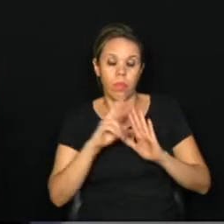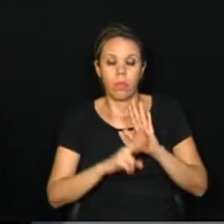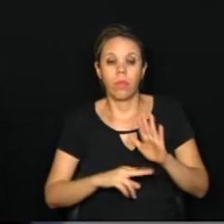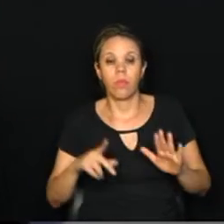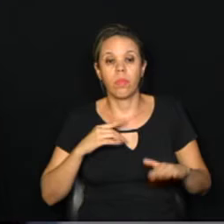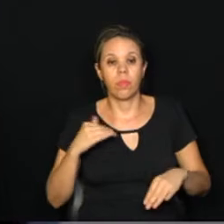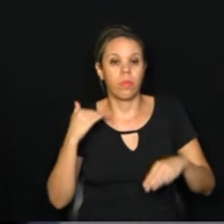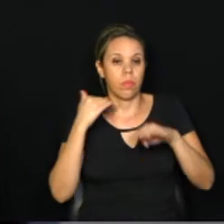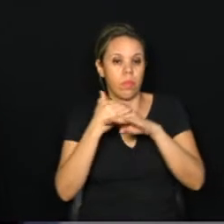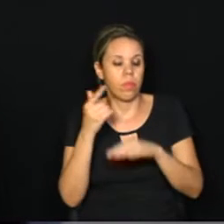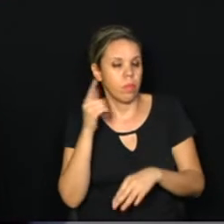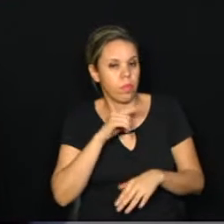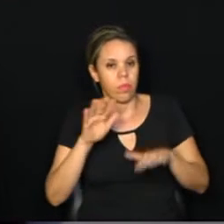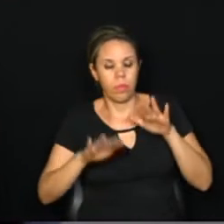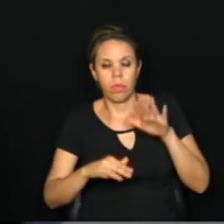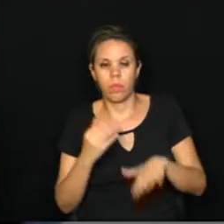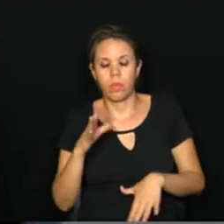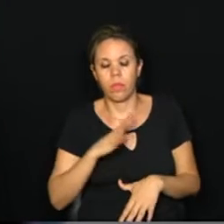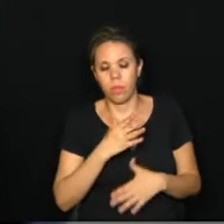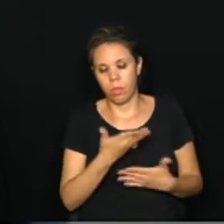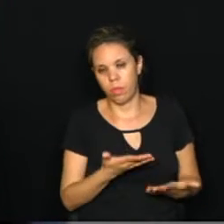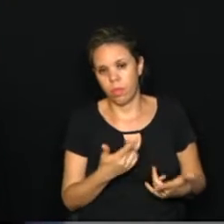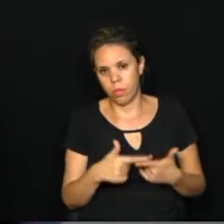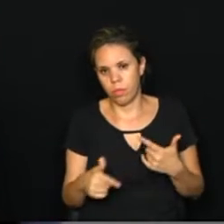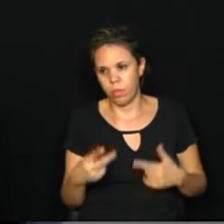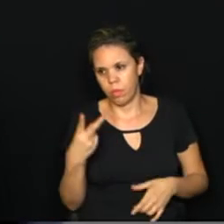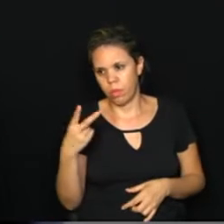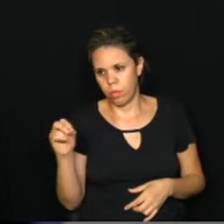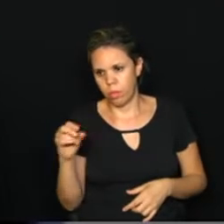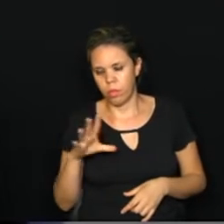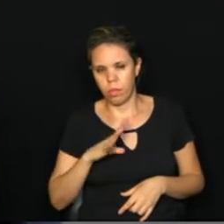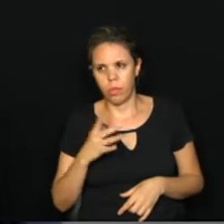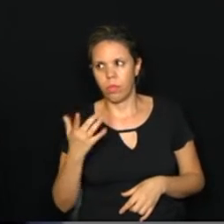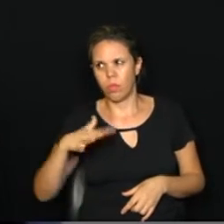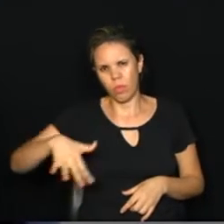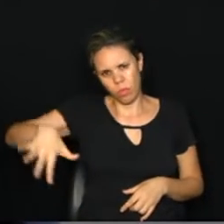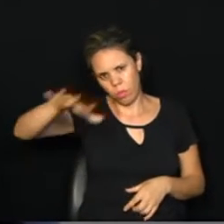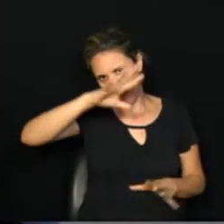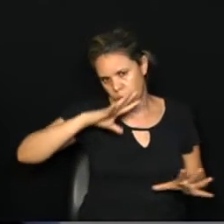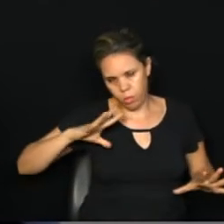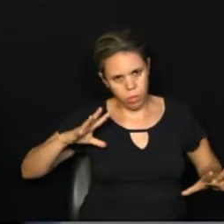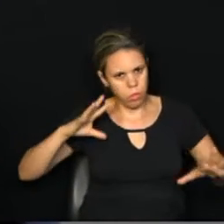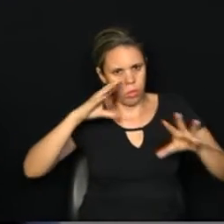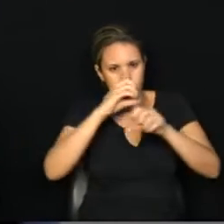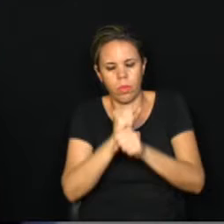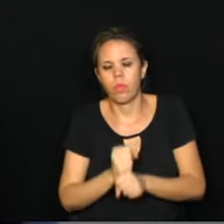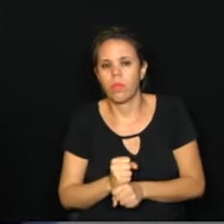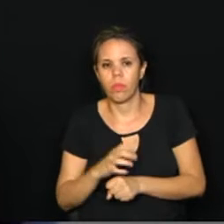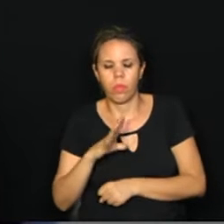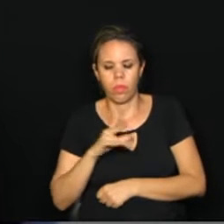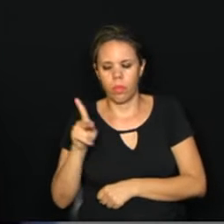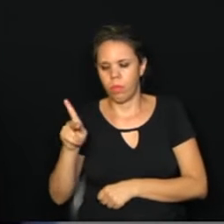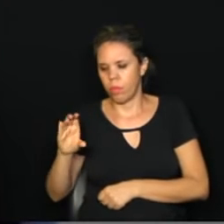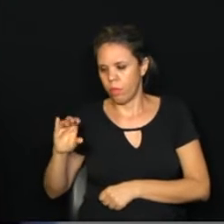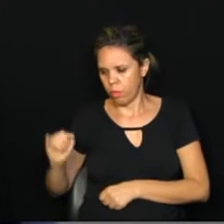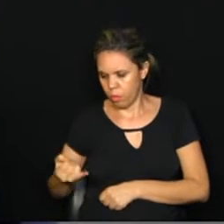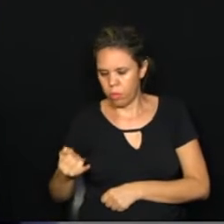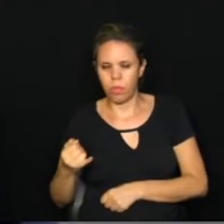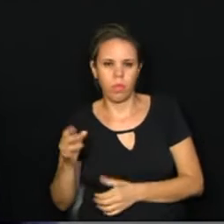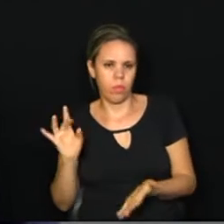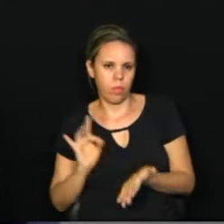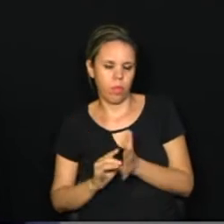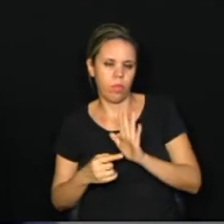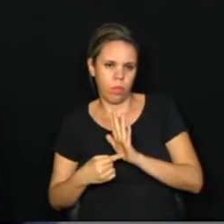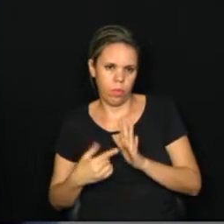temos para, de repente, uma cidade, entre as 20 cidades ou de todas que são ligadas ao PCJ, para que se tenha efetivamente um